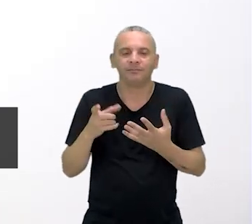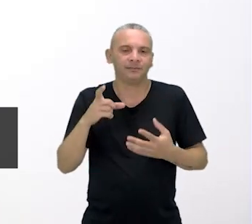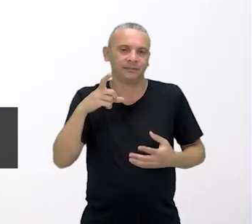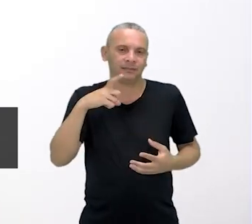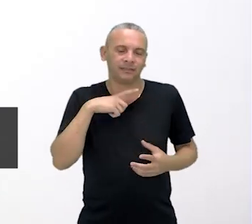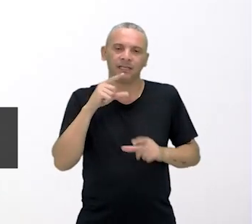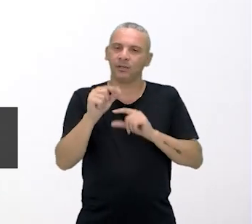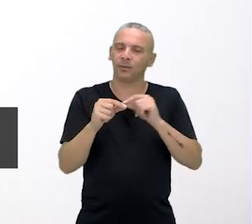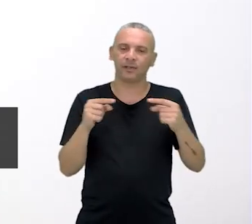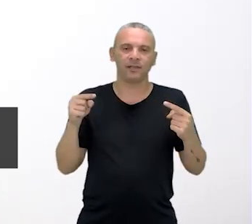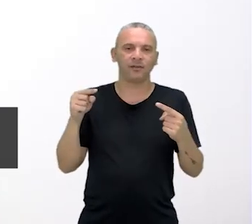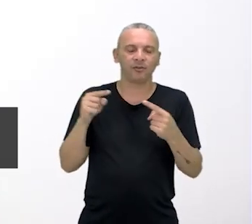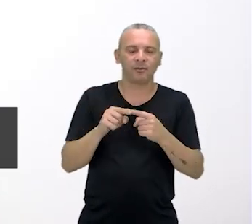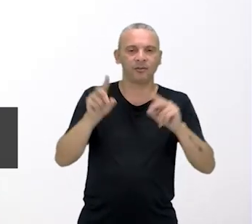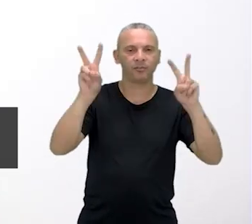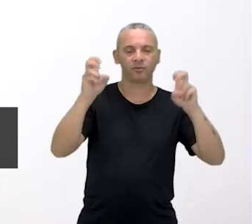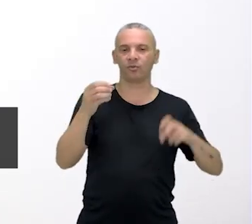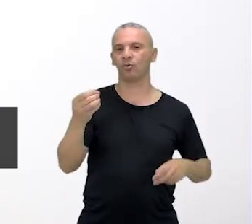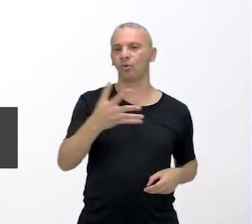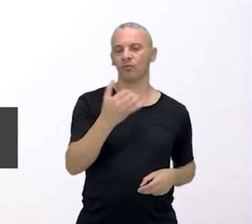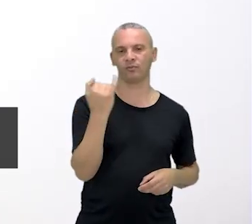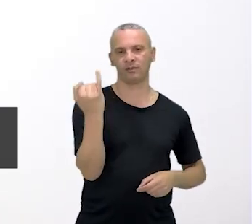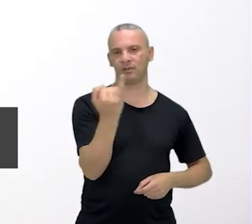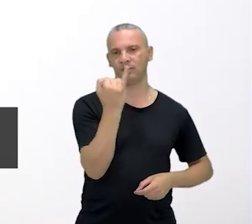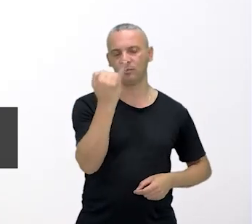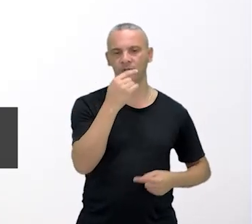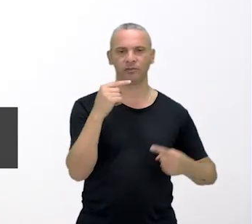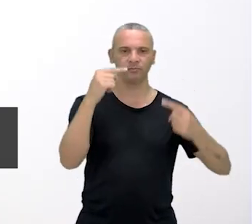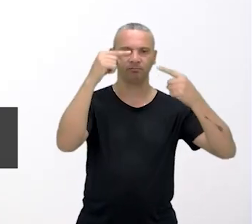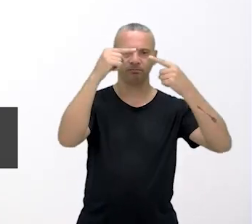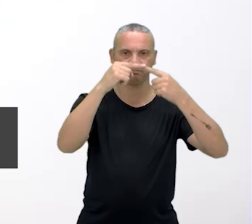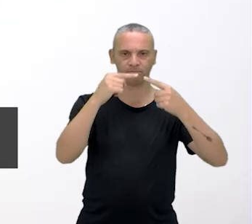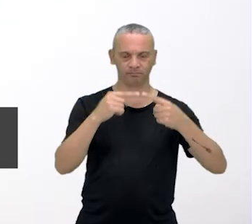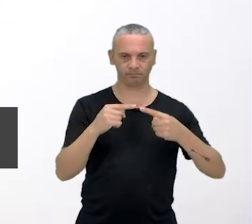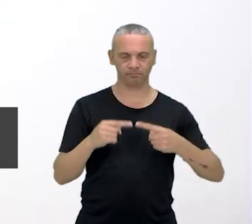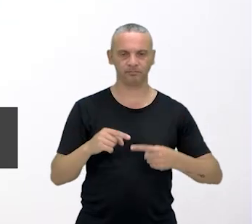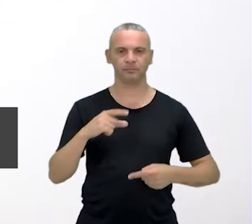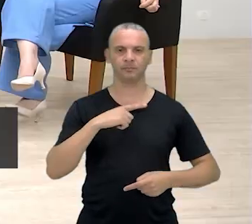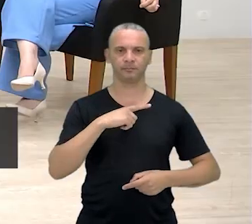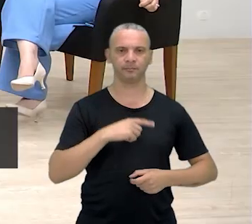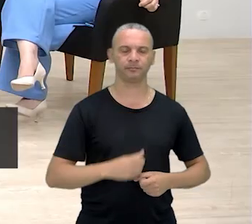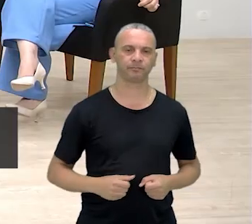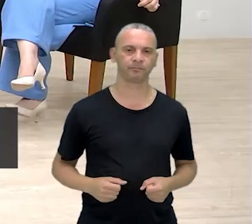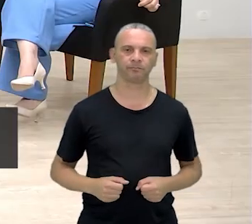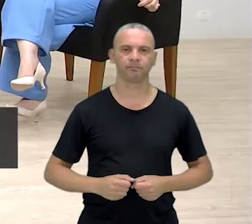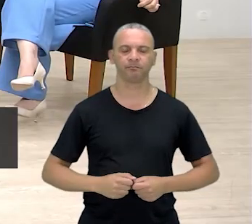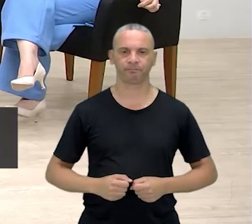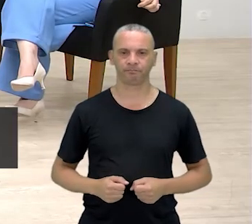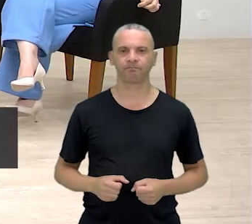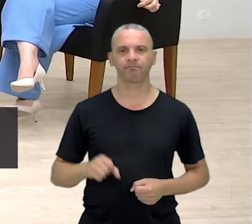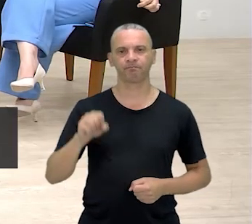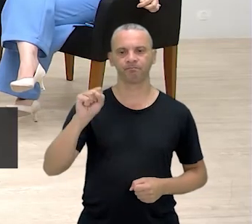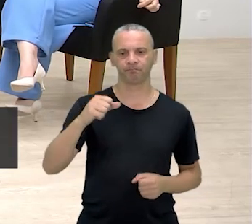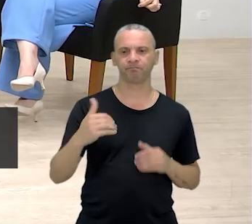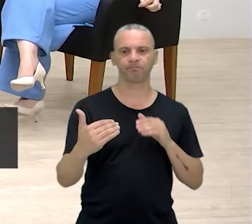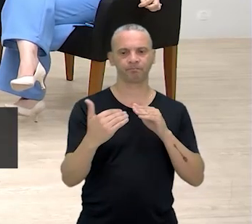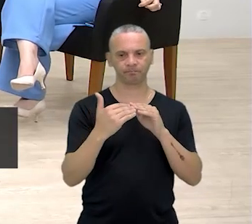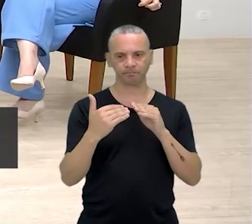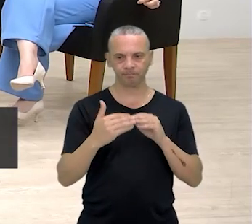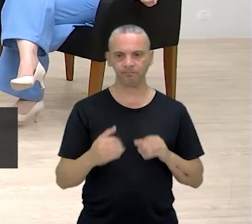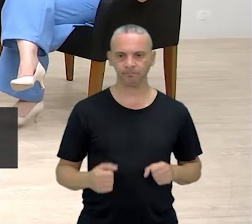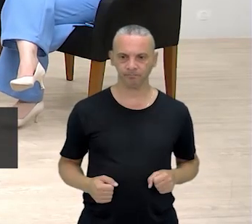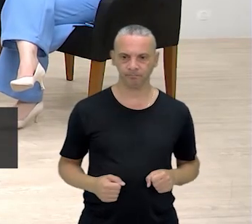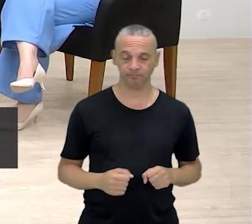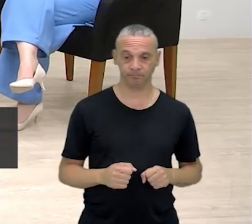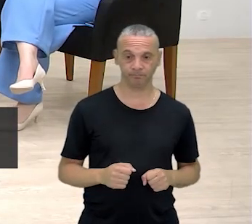um ponto novo, né? E acho que esse é um grande mérito do José de Alencar, né? Sim. Um